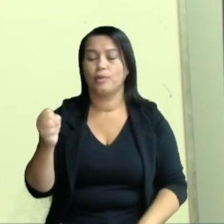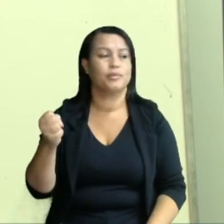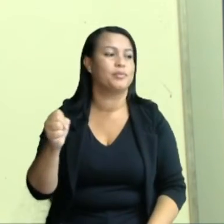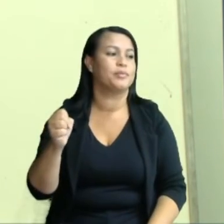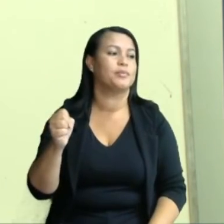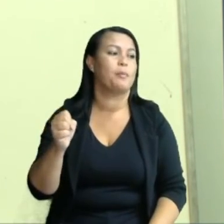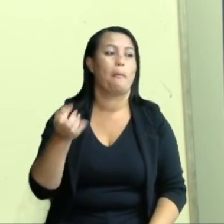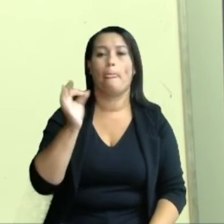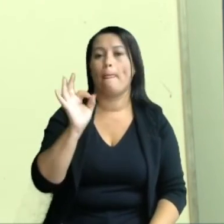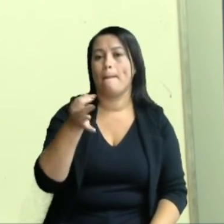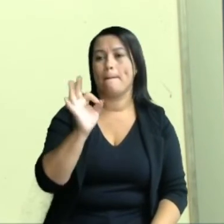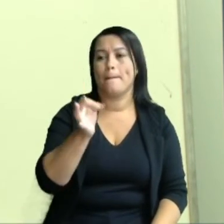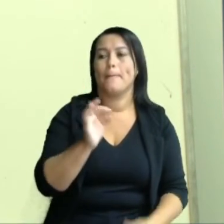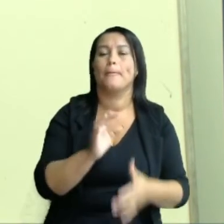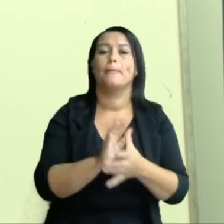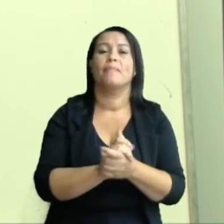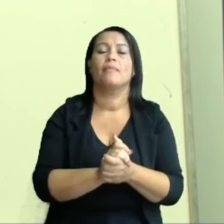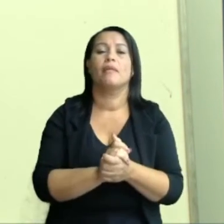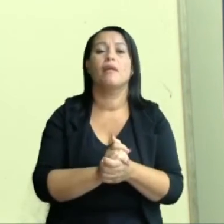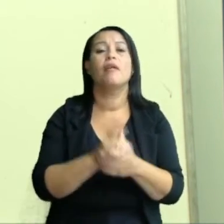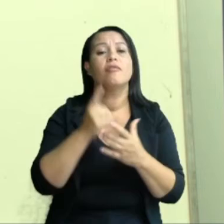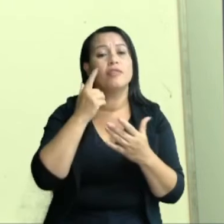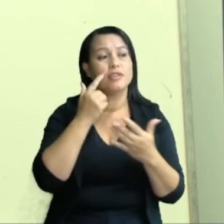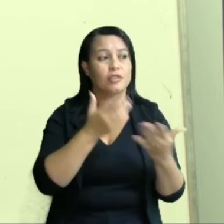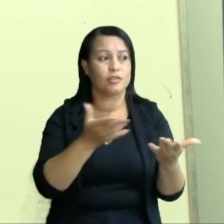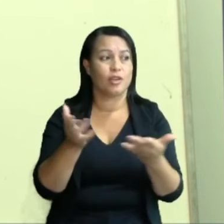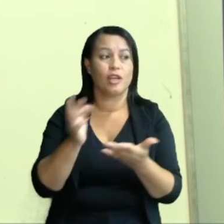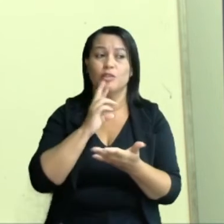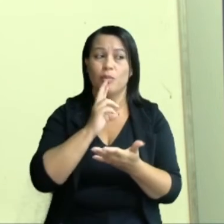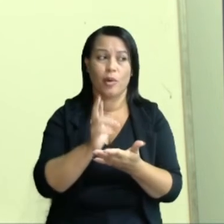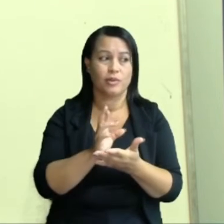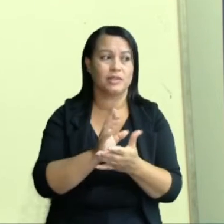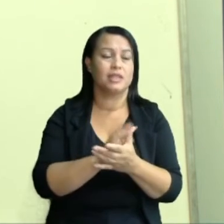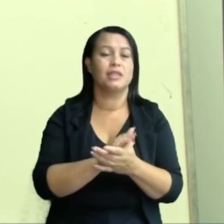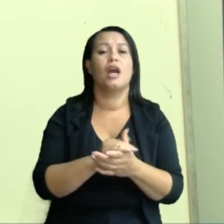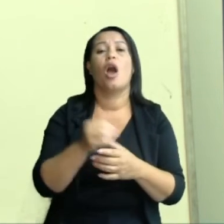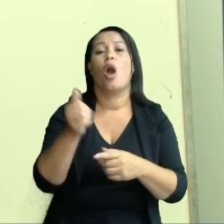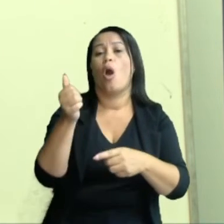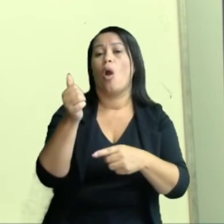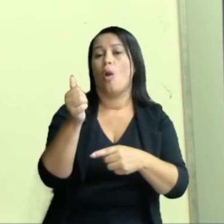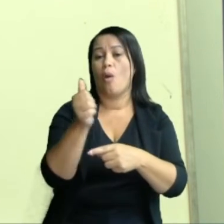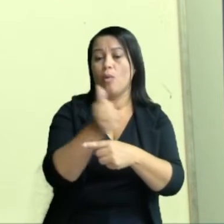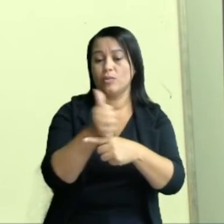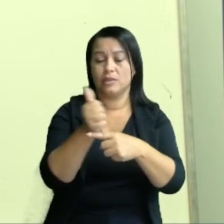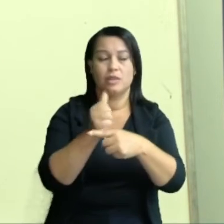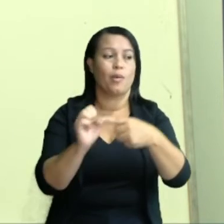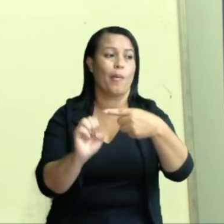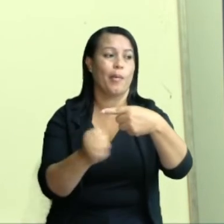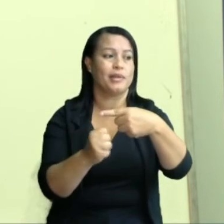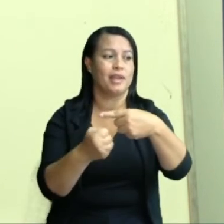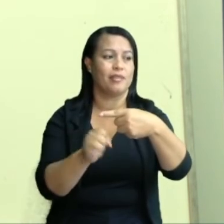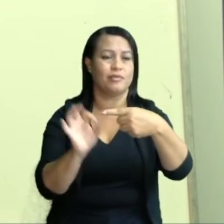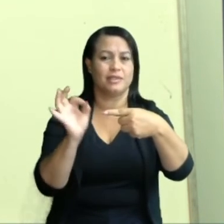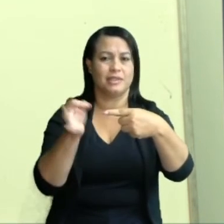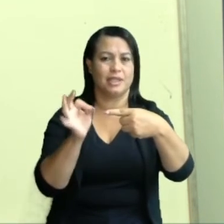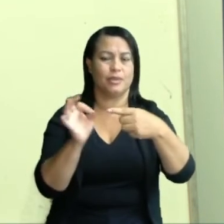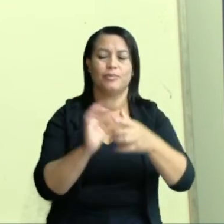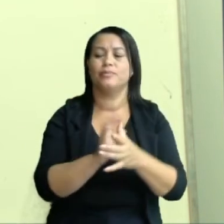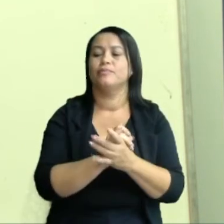8. Tá certo? Então, aí fica a nossa resposta, 11/8. Tá